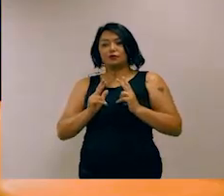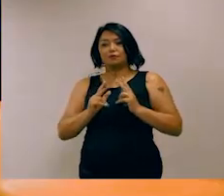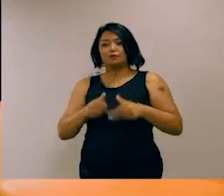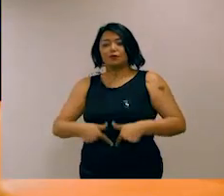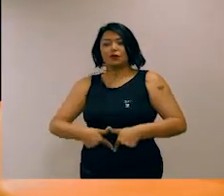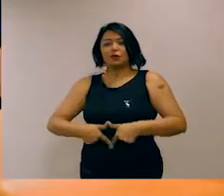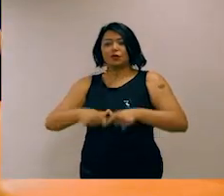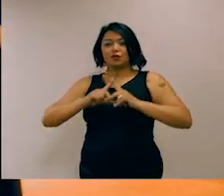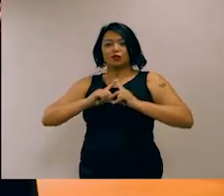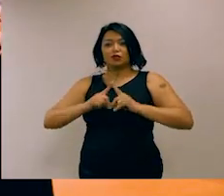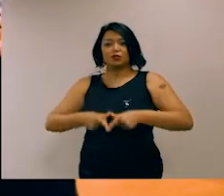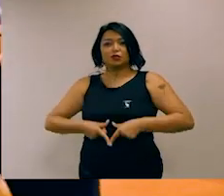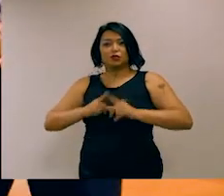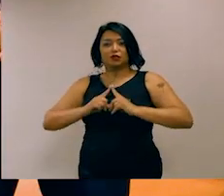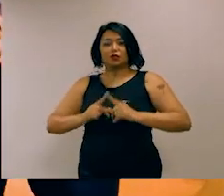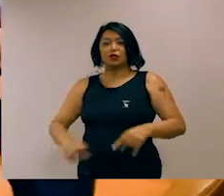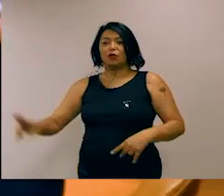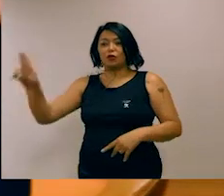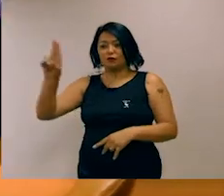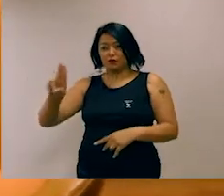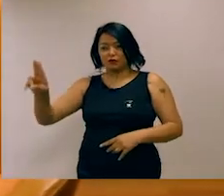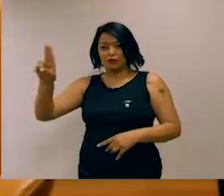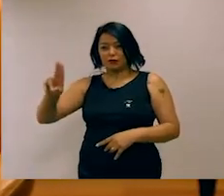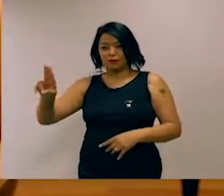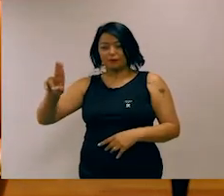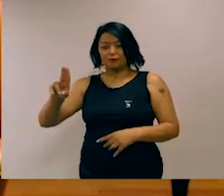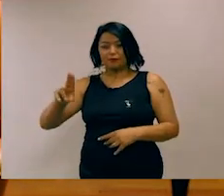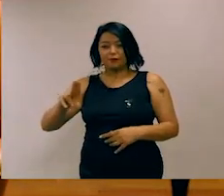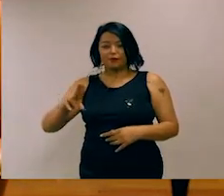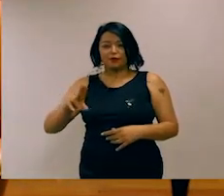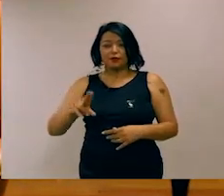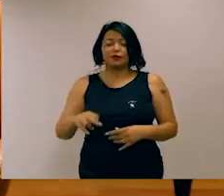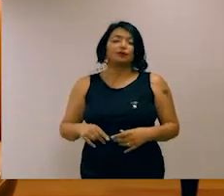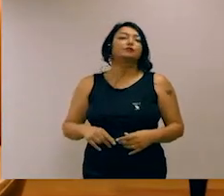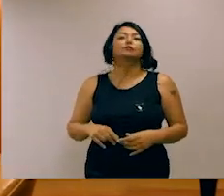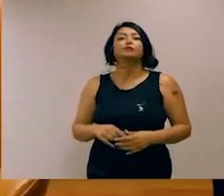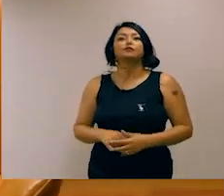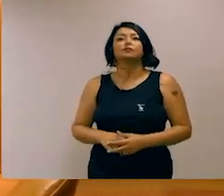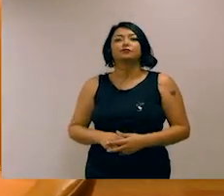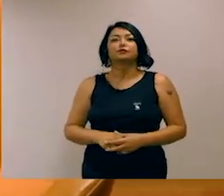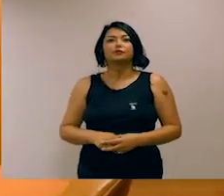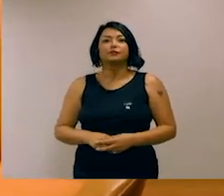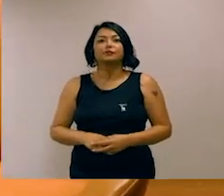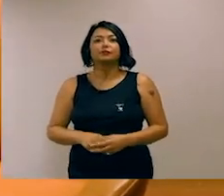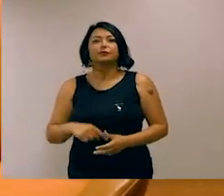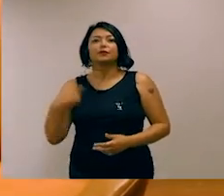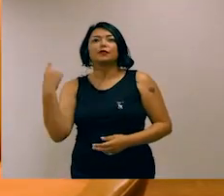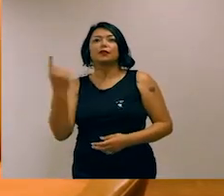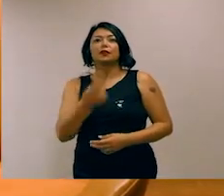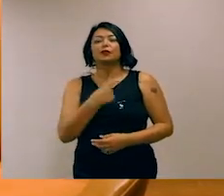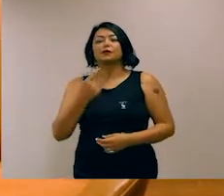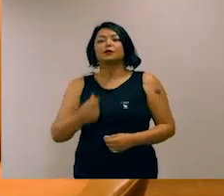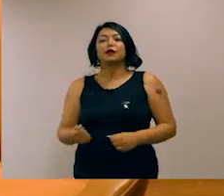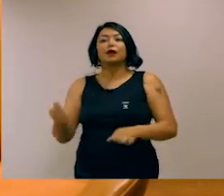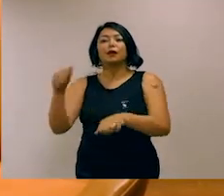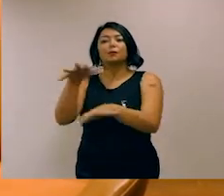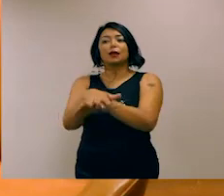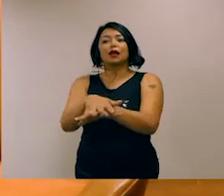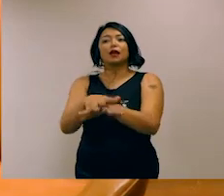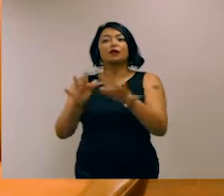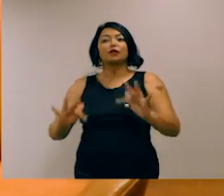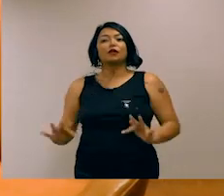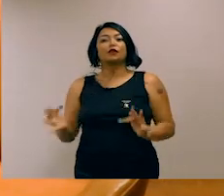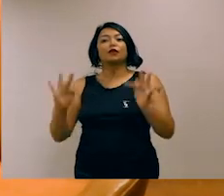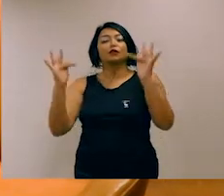da Duke University, com associada à Duke University. Nós aplicamos